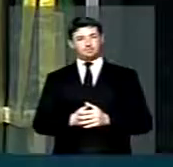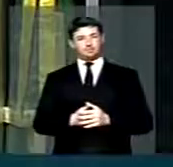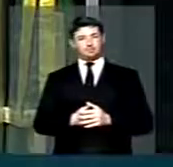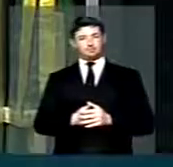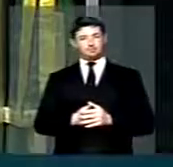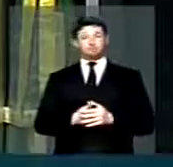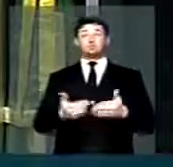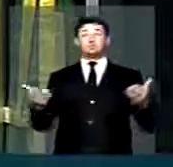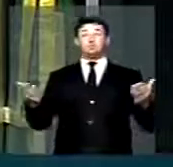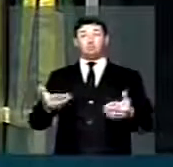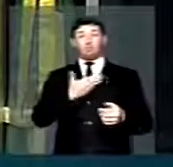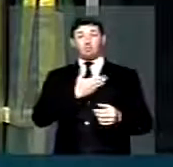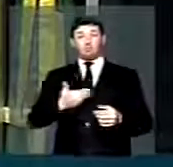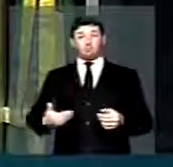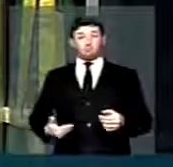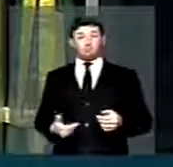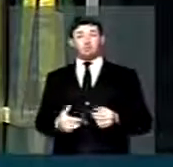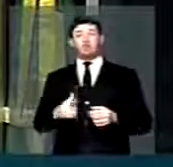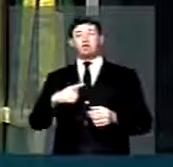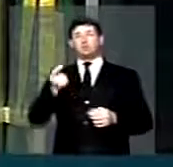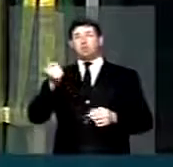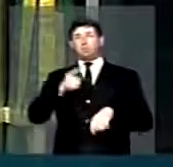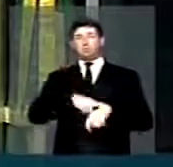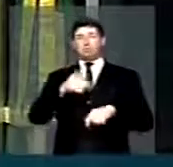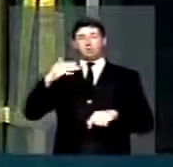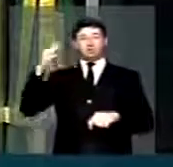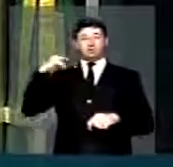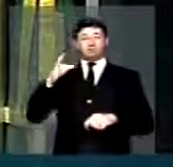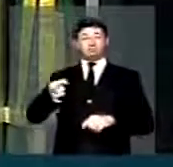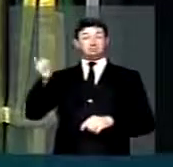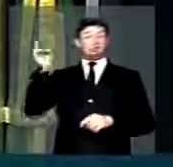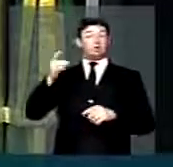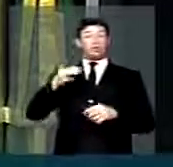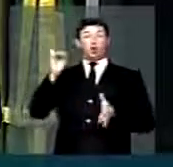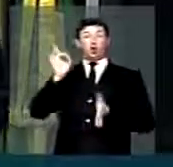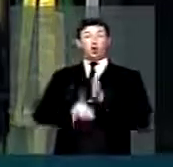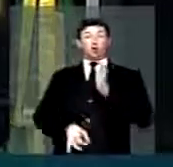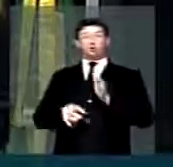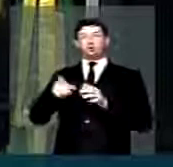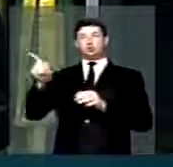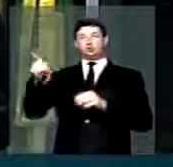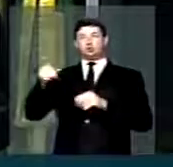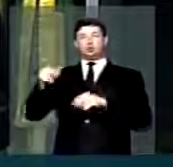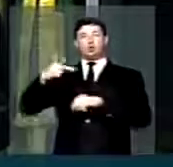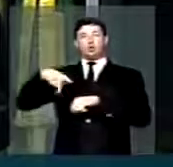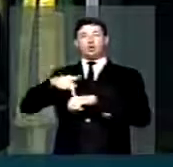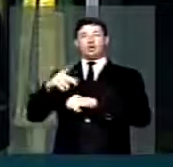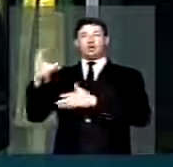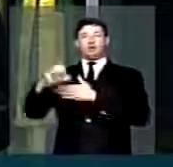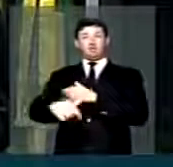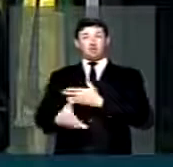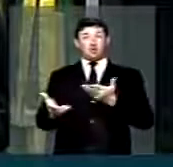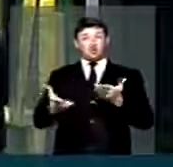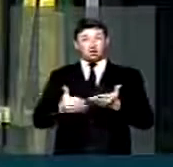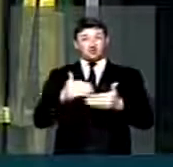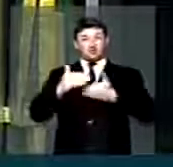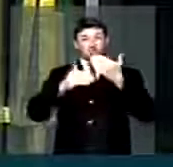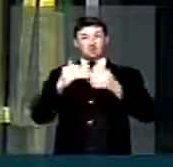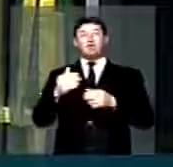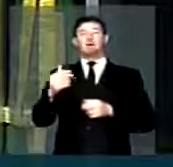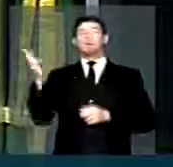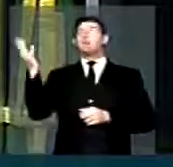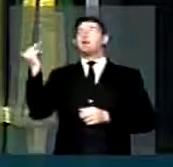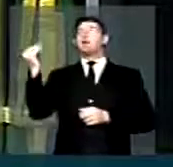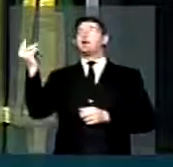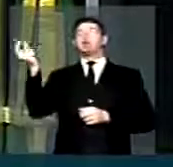O atual governo tinha, até pouco tempo, ojeriza ao capital internacional. E hoje, para crescer e aumentar a taxa de investimento, tem que vir dinheiro de